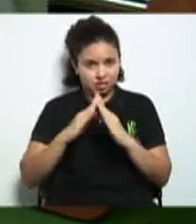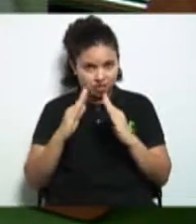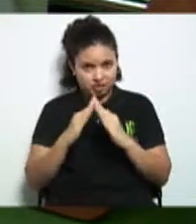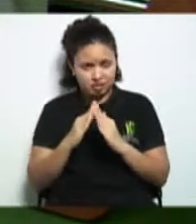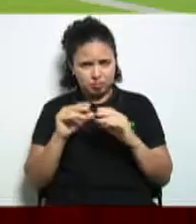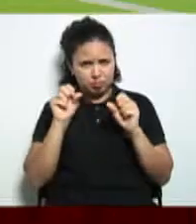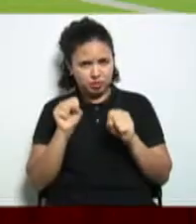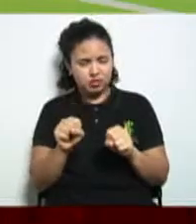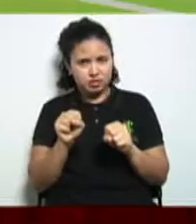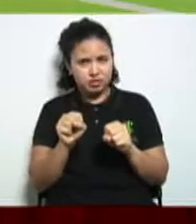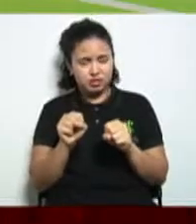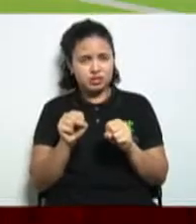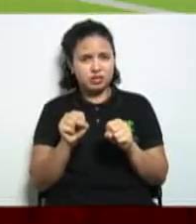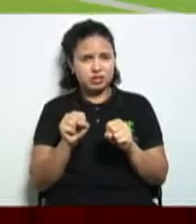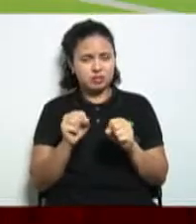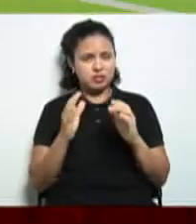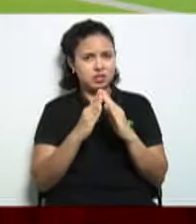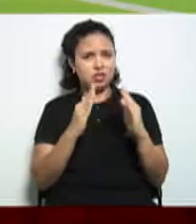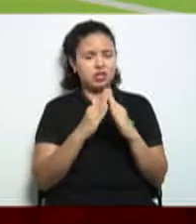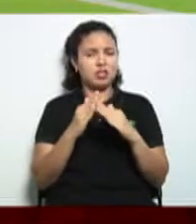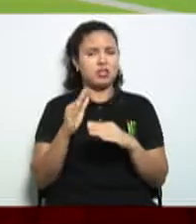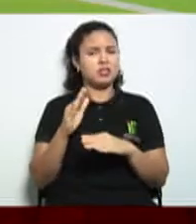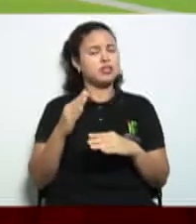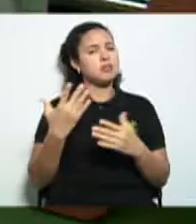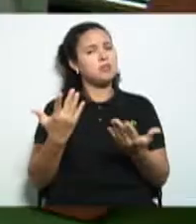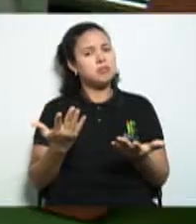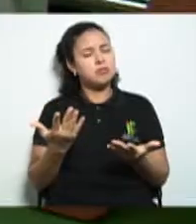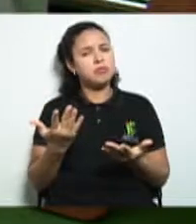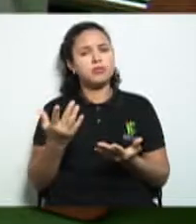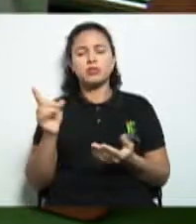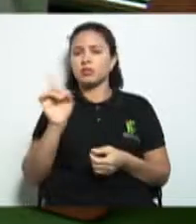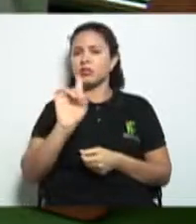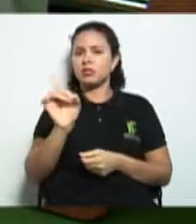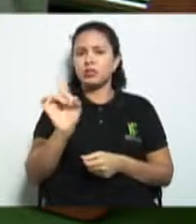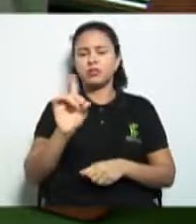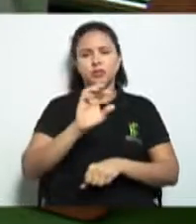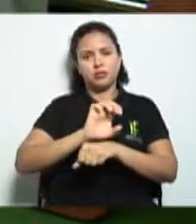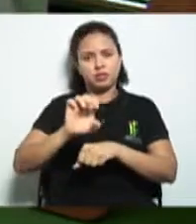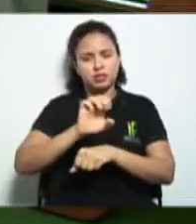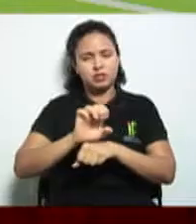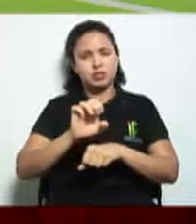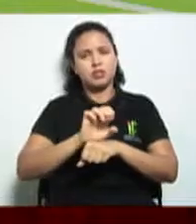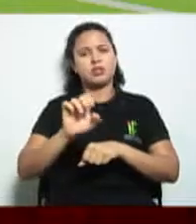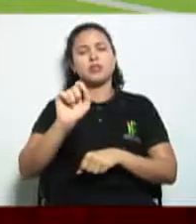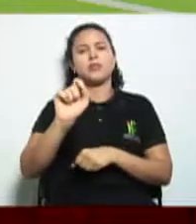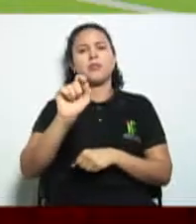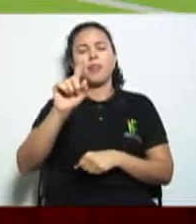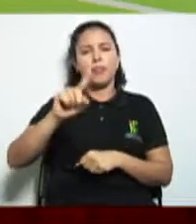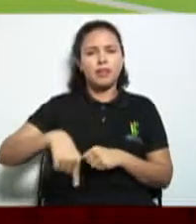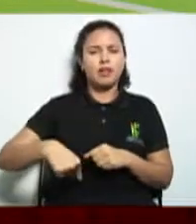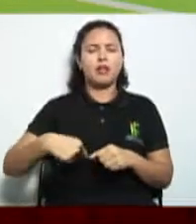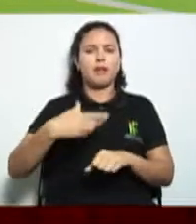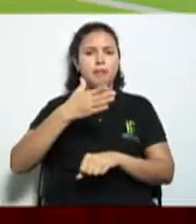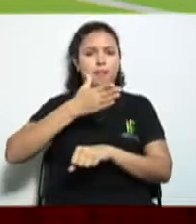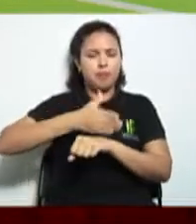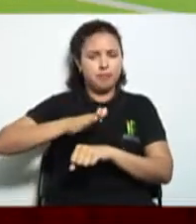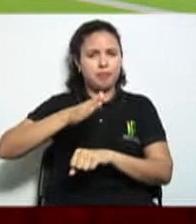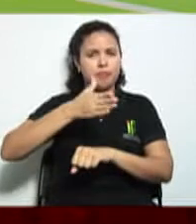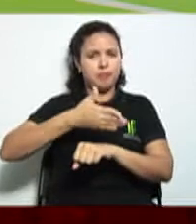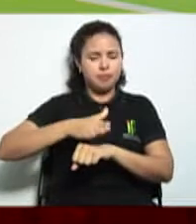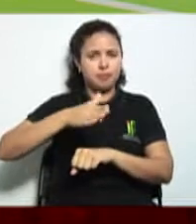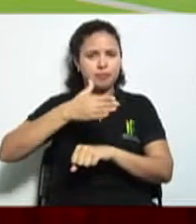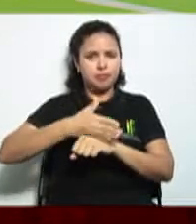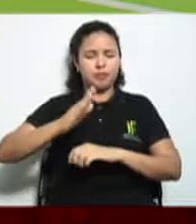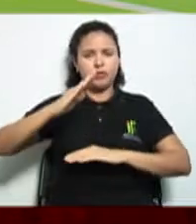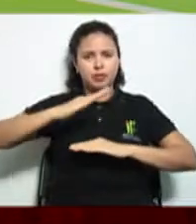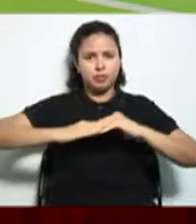posso brincar de estágio na minha casa, né? Acho que não. O estágio, como a gente viu aí na definição, ele é uma prática